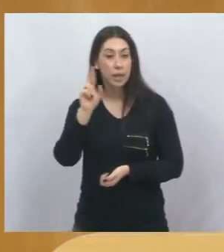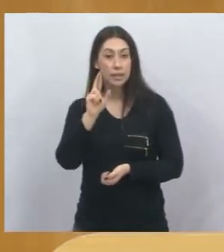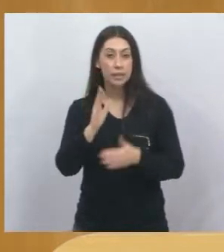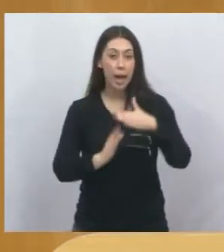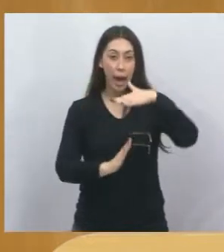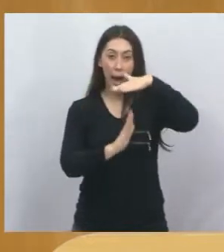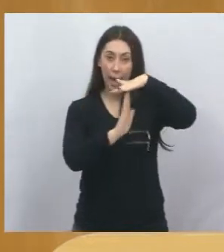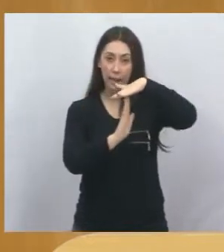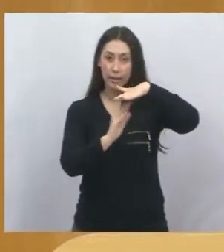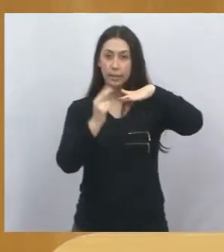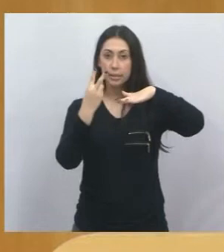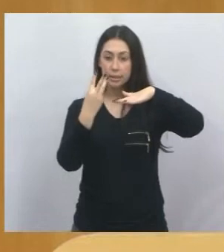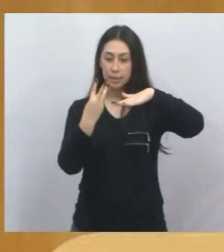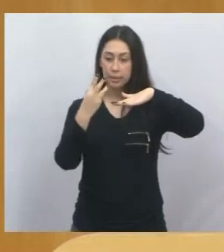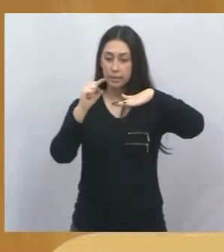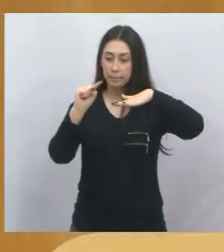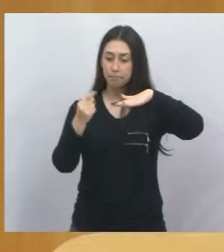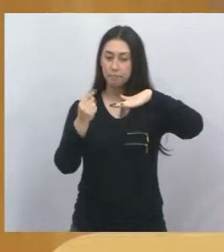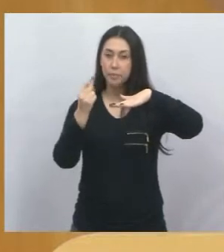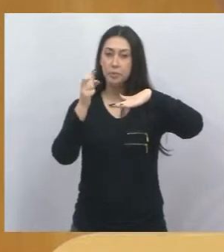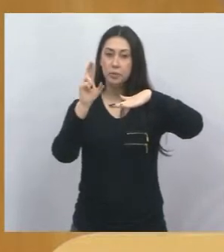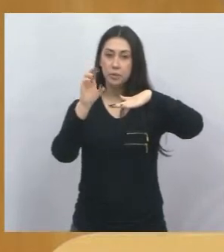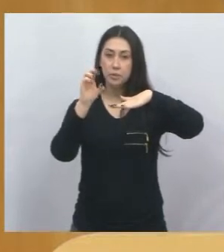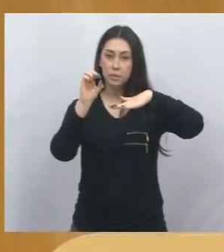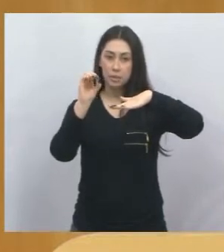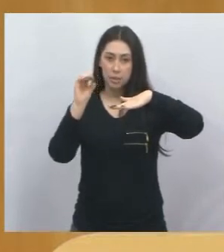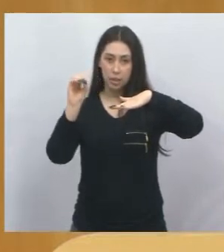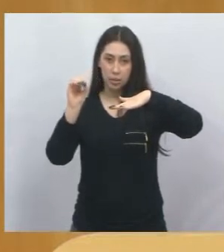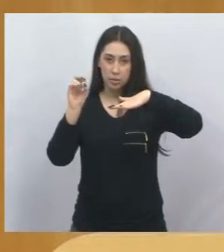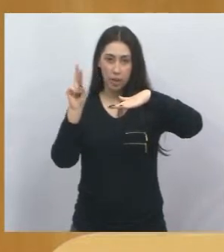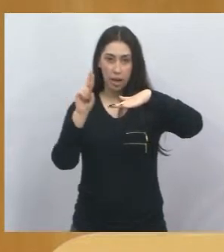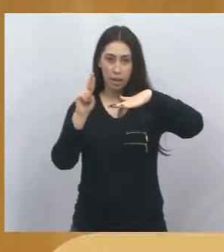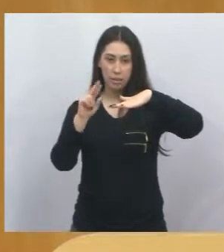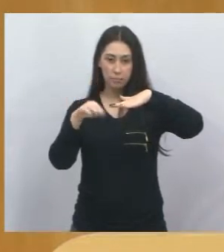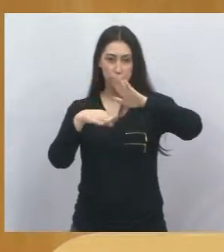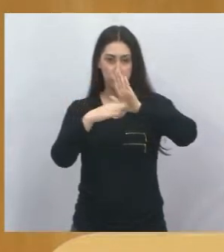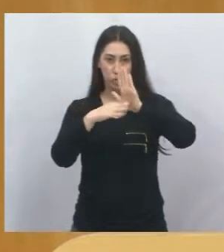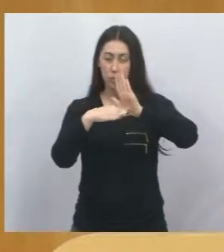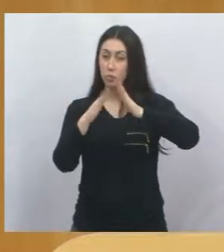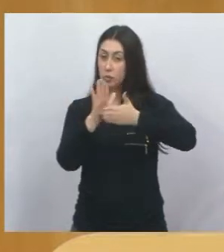será descontado. Mas o que passar de R$ 3.500, lhe será